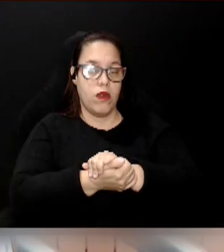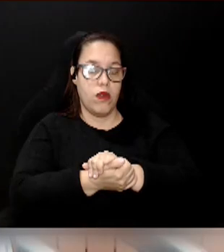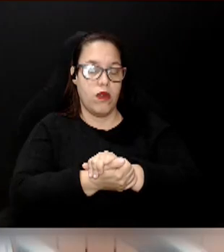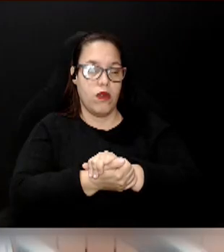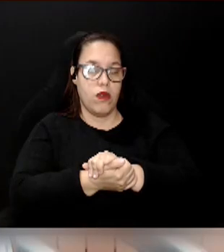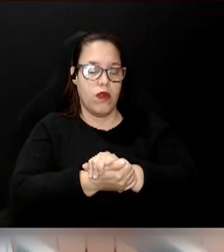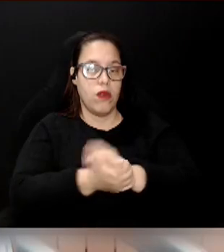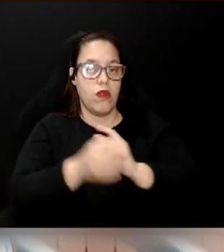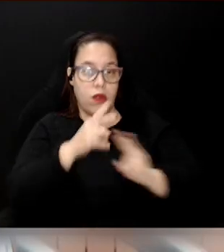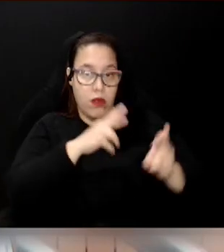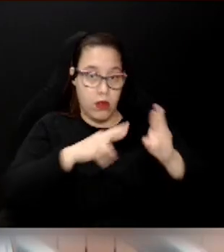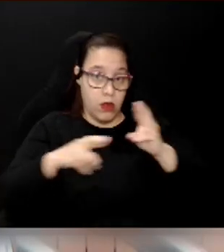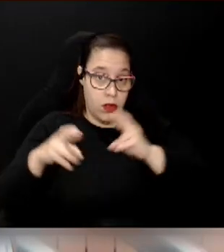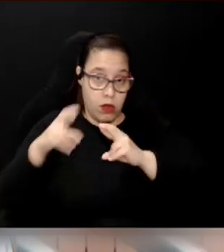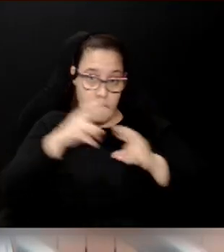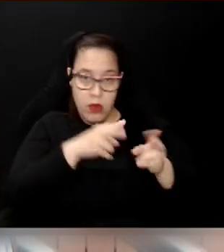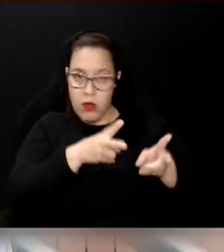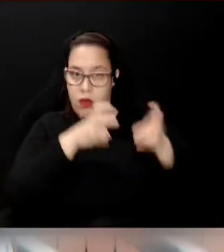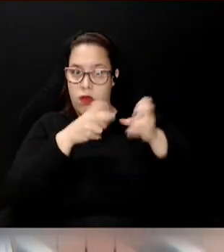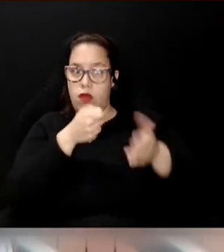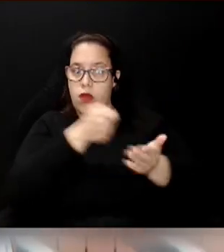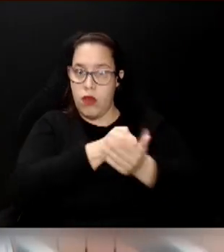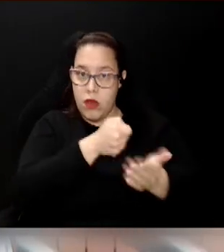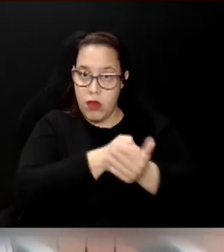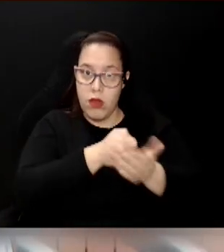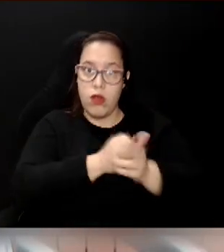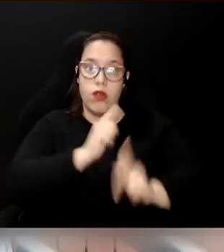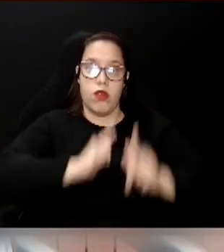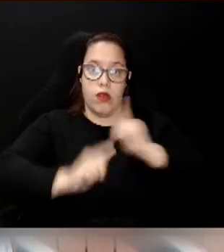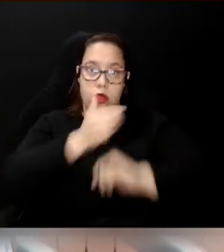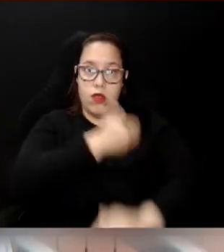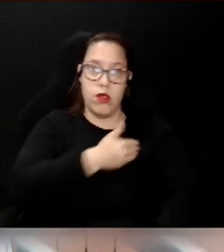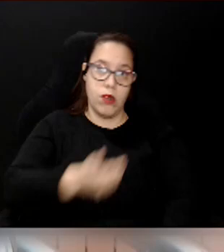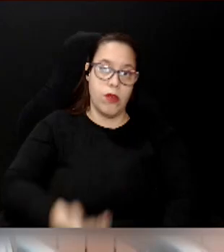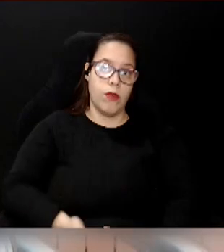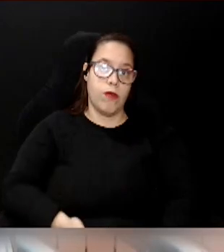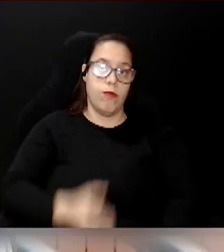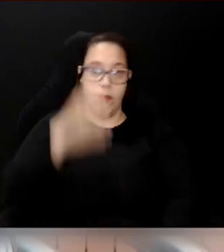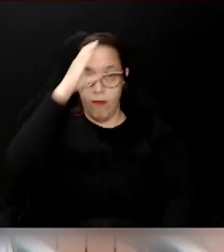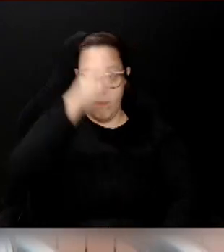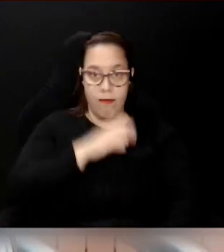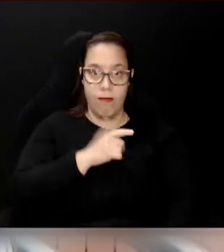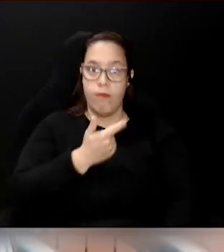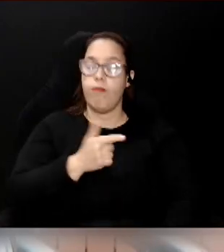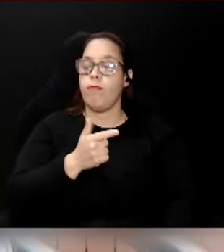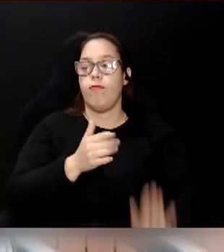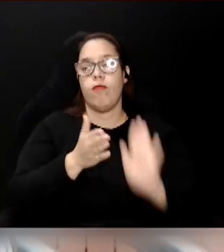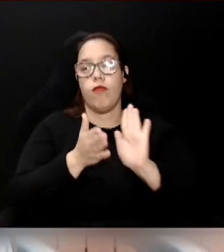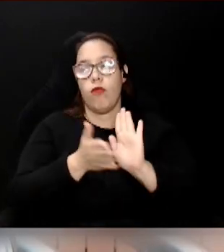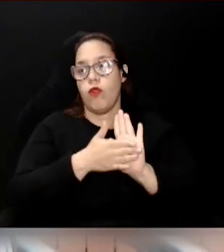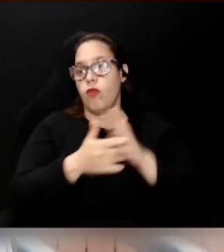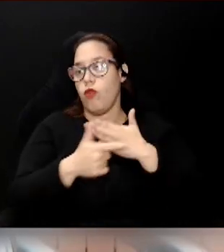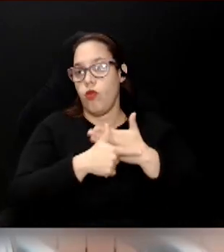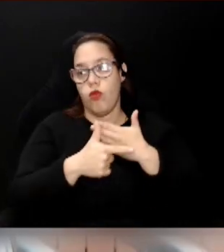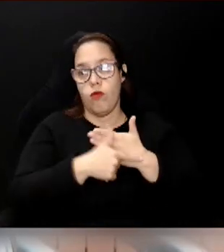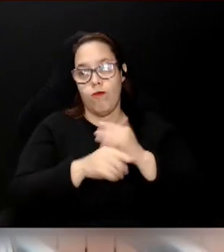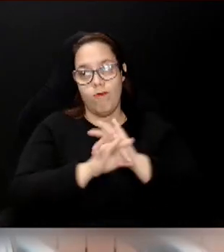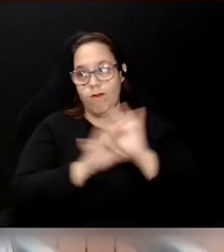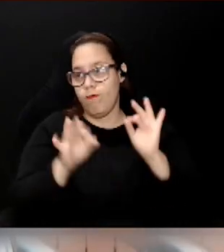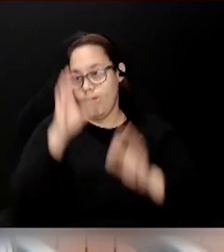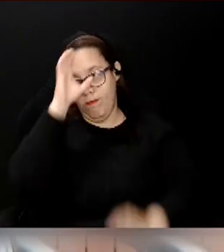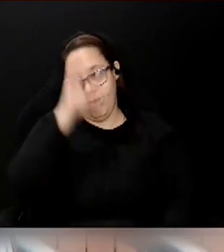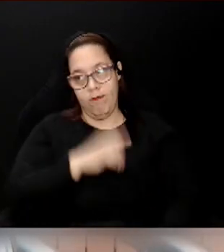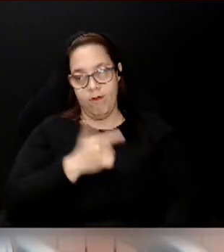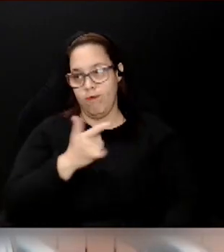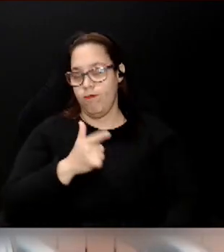fiscalize, que ele cobre a gestão pública, esse cidadão não está exercendo plenamente o seu